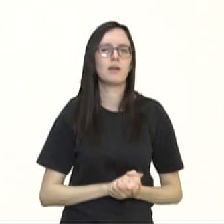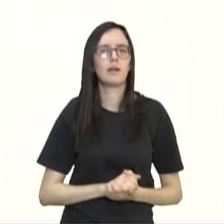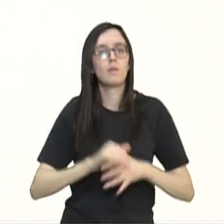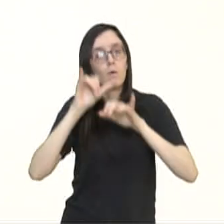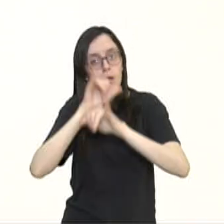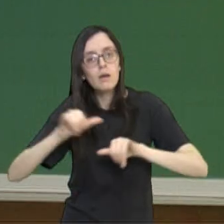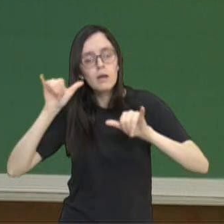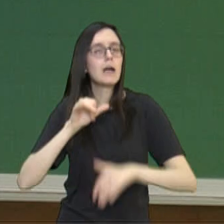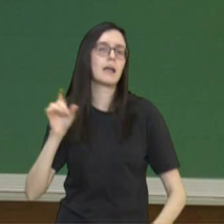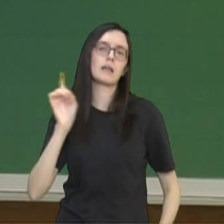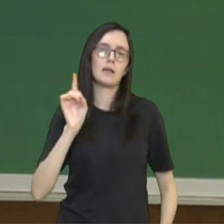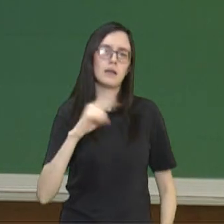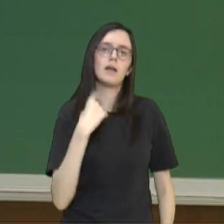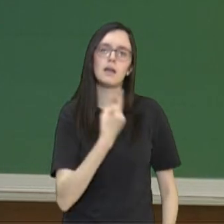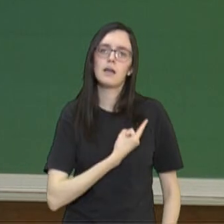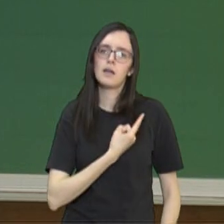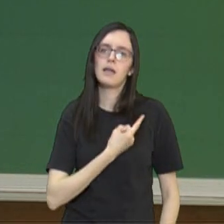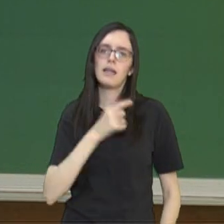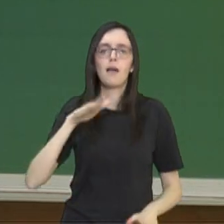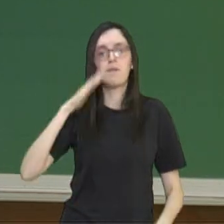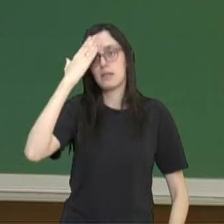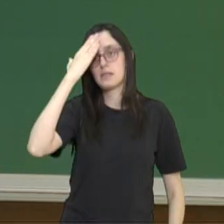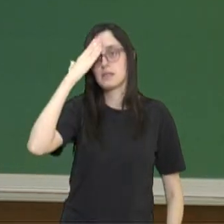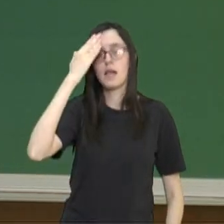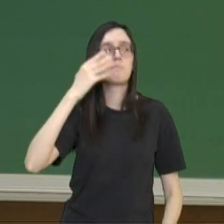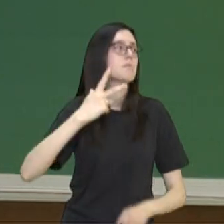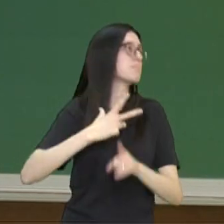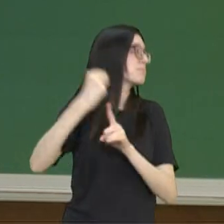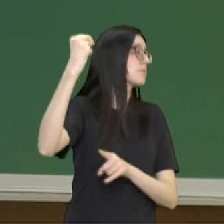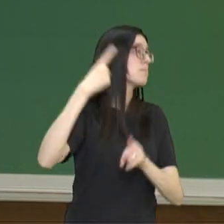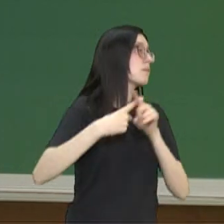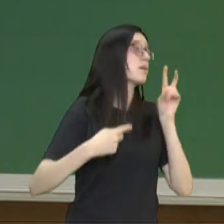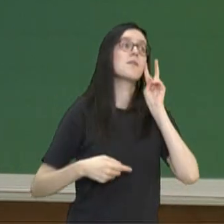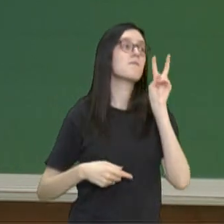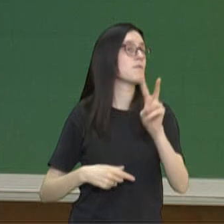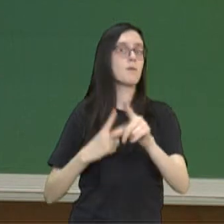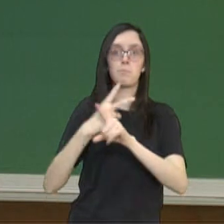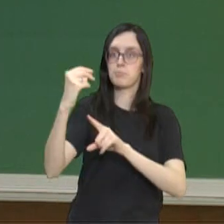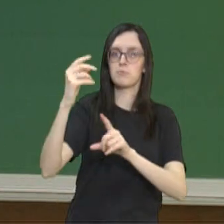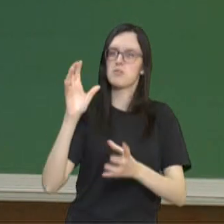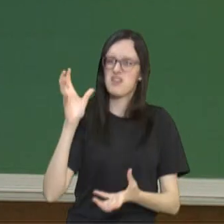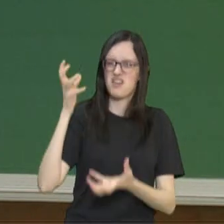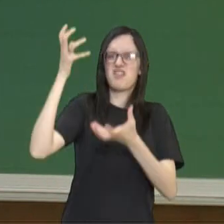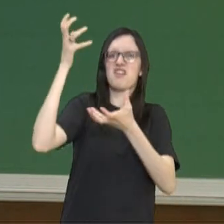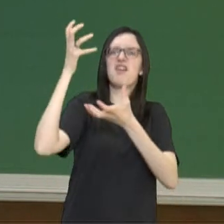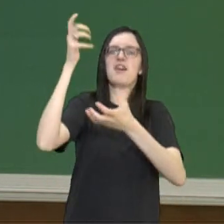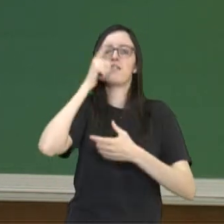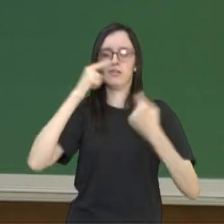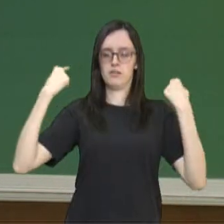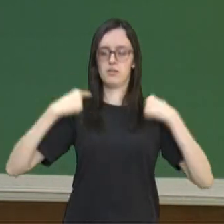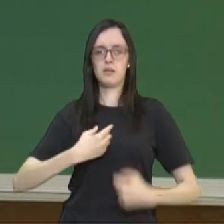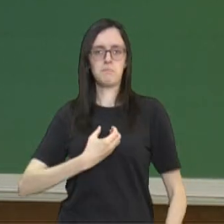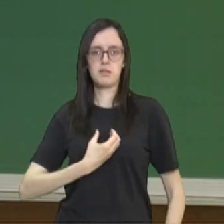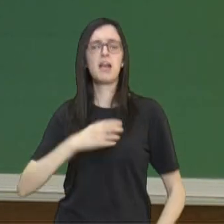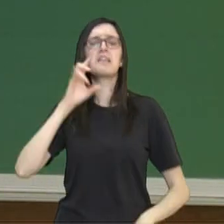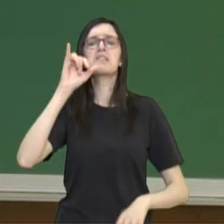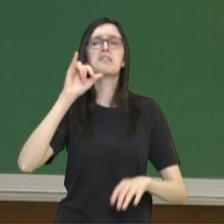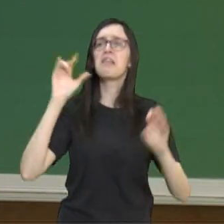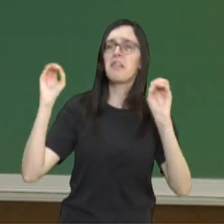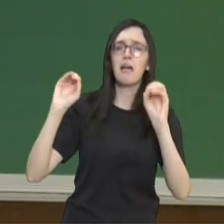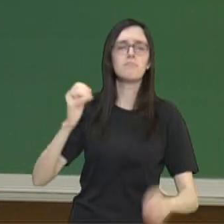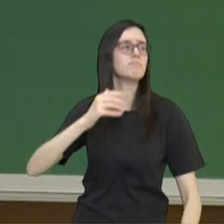se superando, né? Estão melhorando cada vez mais, né? Vamos ver direitinho aqui junto com a prof, né? Então,